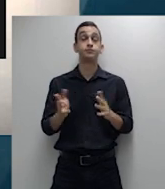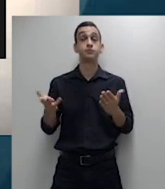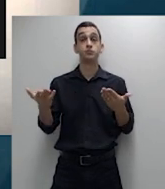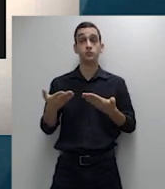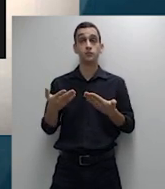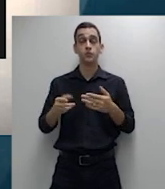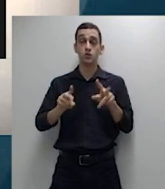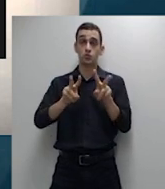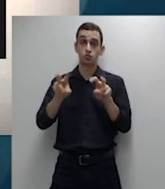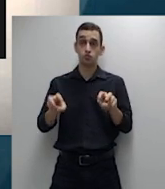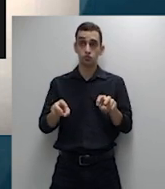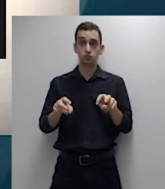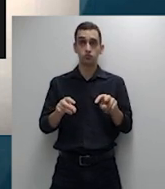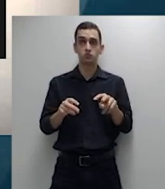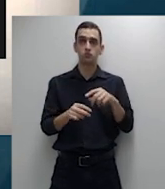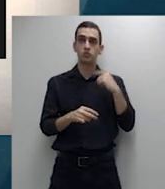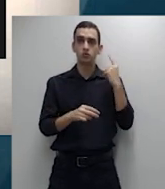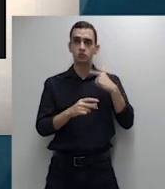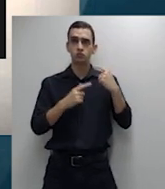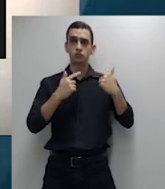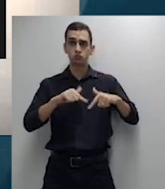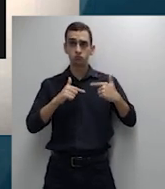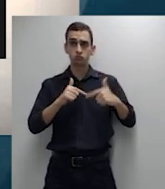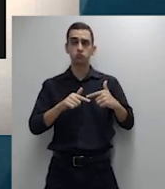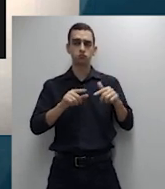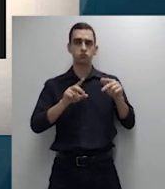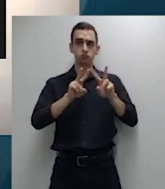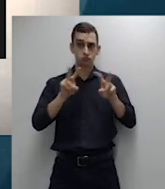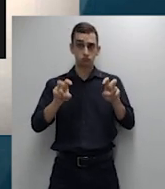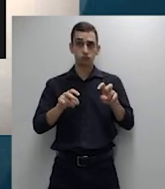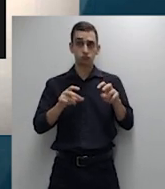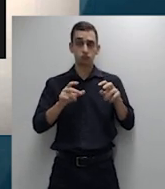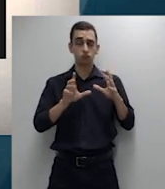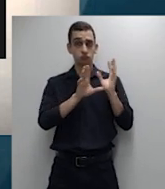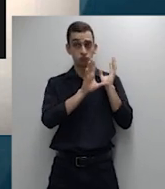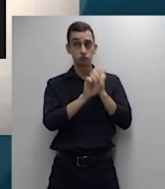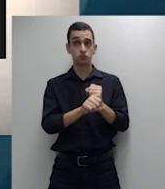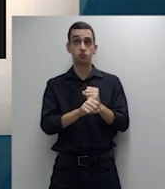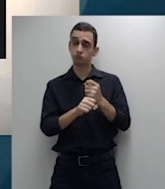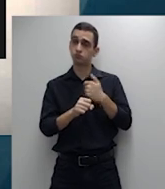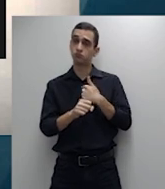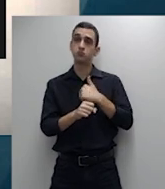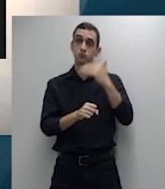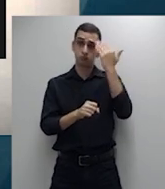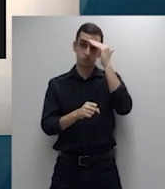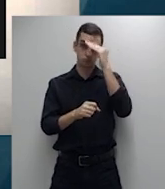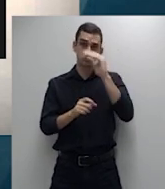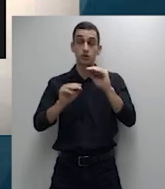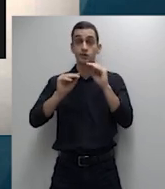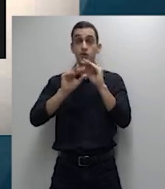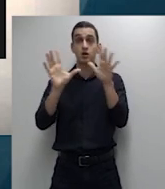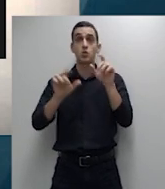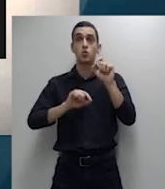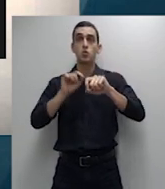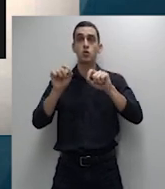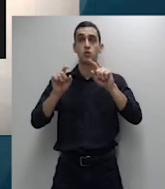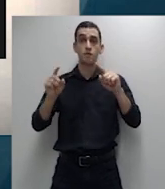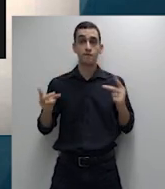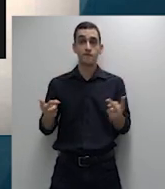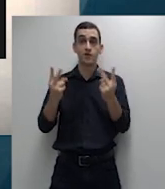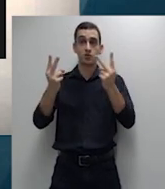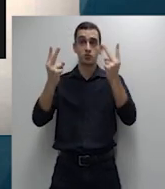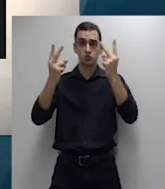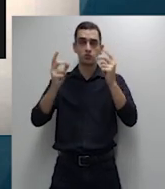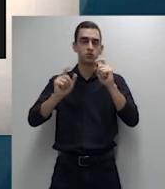advocacia é a interpretação que faz é que ativamente o valor e estamos é importante